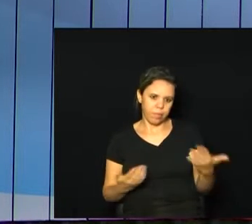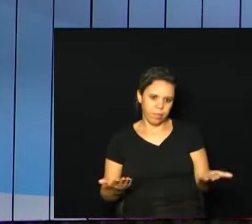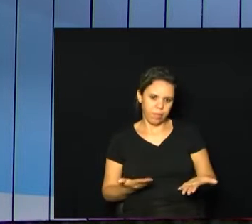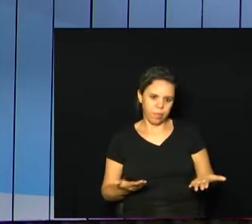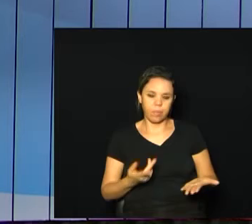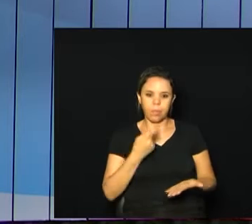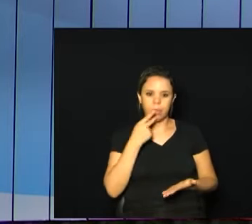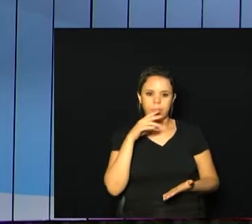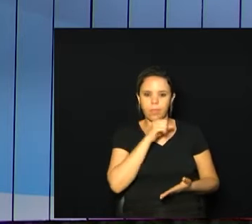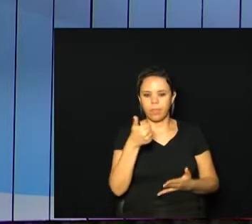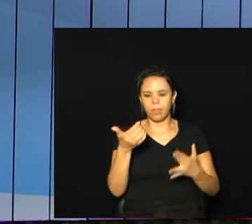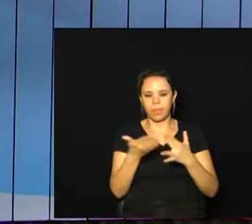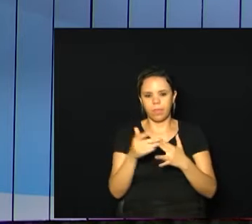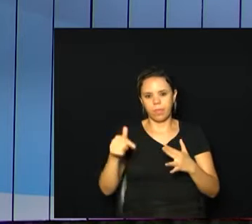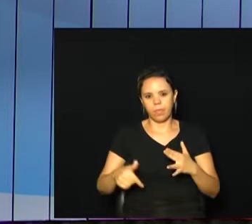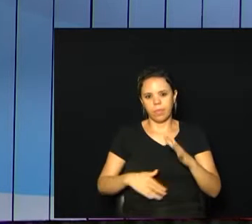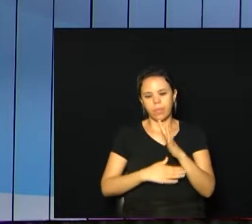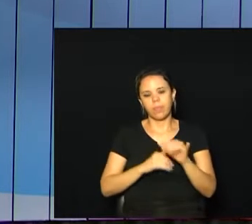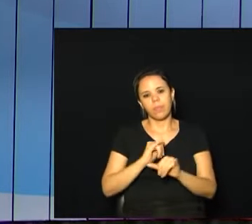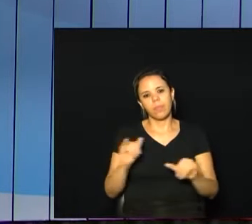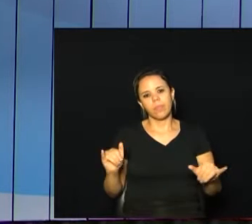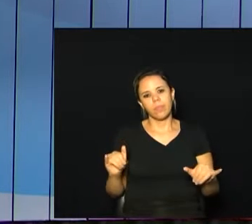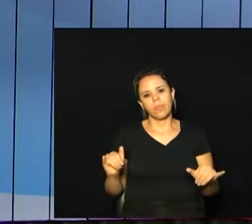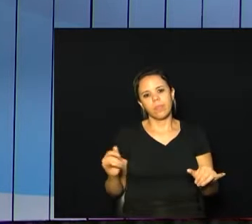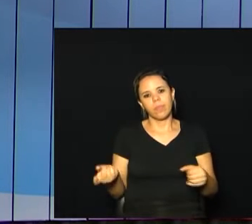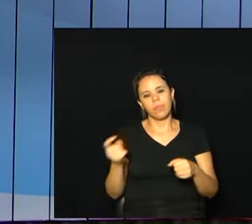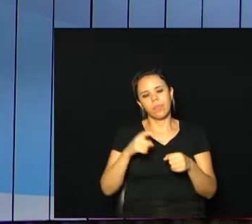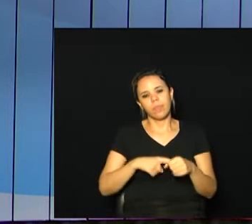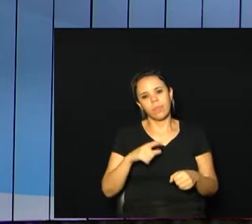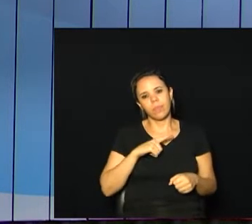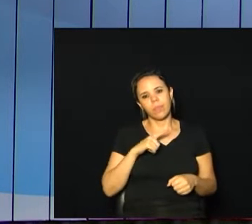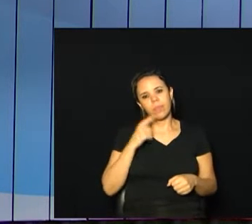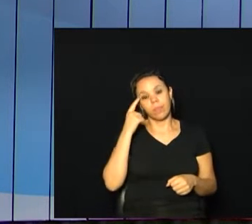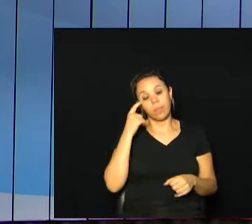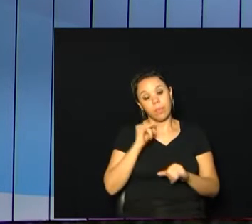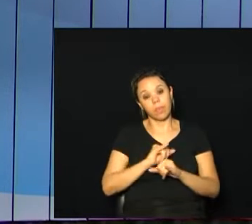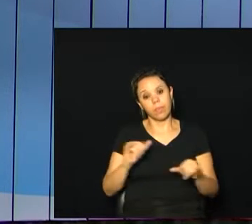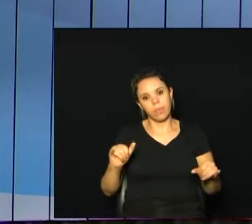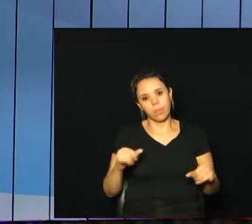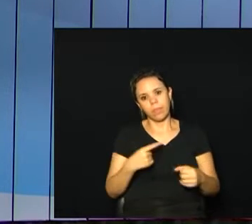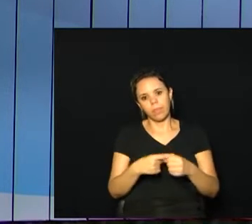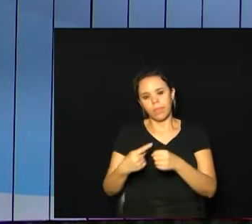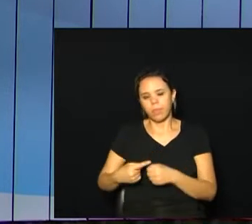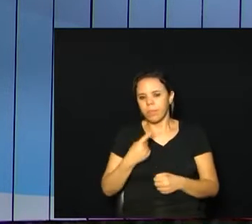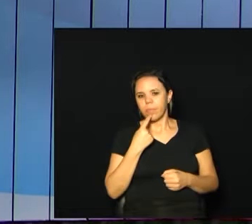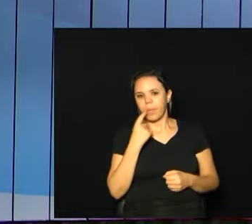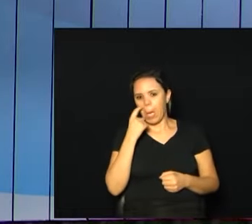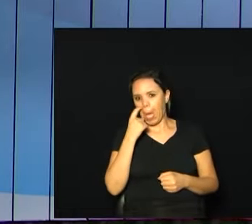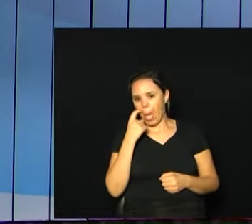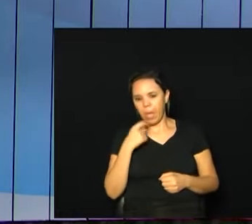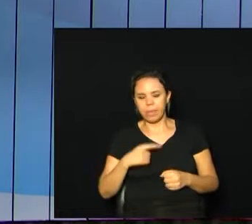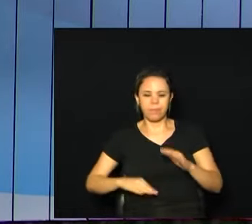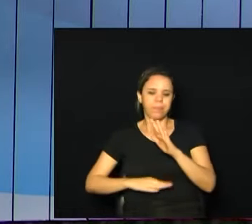vamos fazer o seguinte, primeiro intervalo no Câmara Notícia. Na volta tem as notícias da metrópole de Campinas e